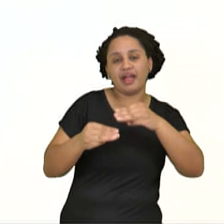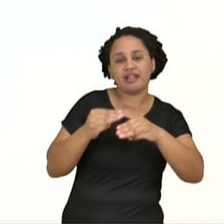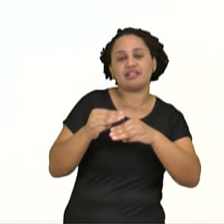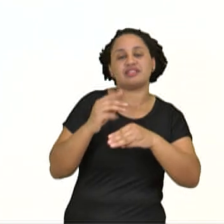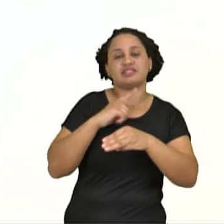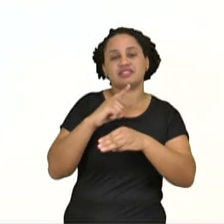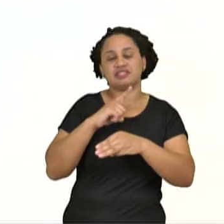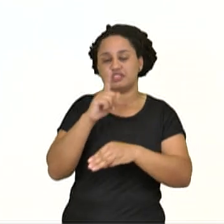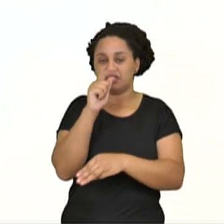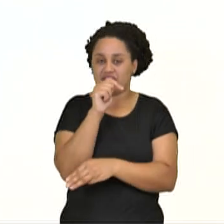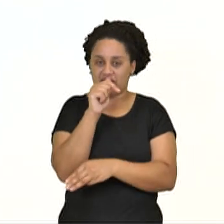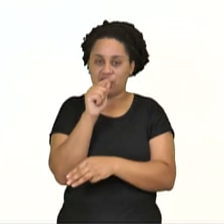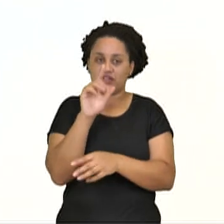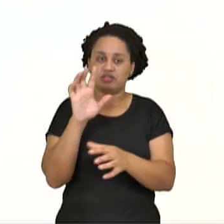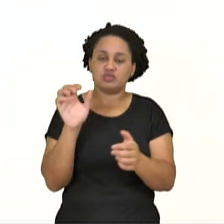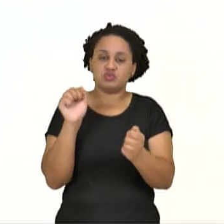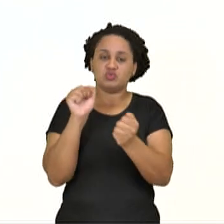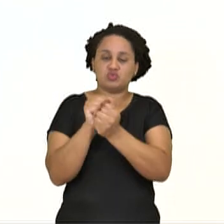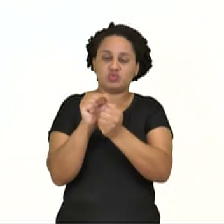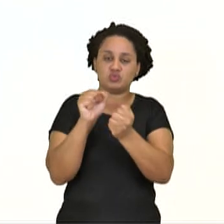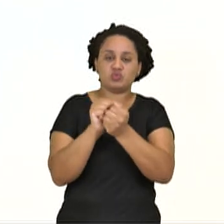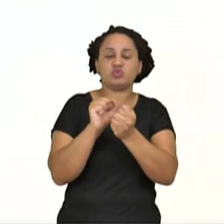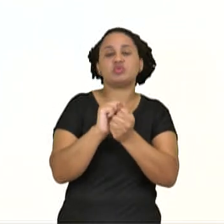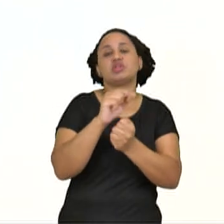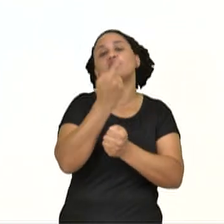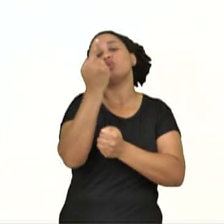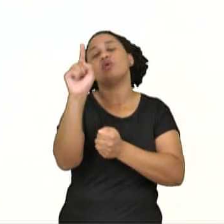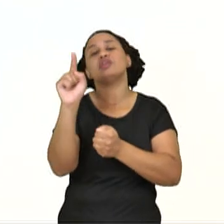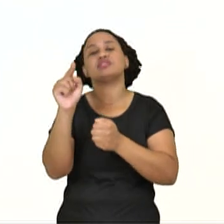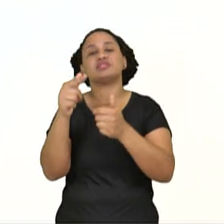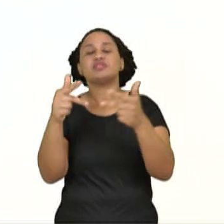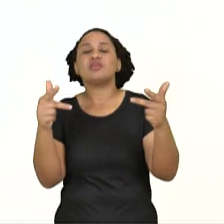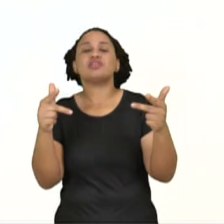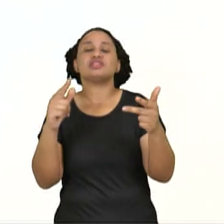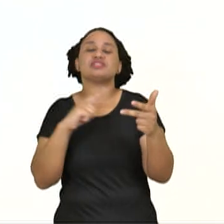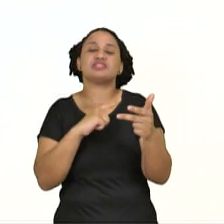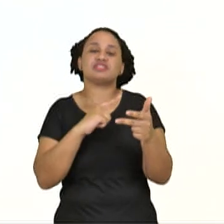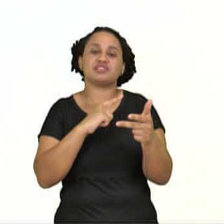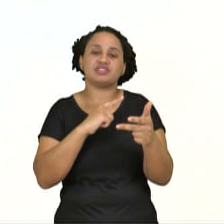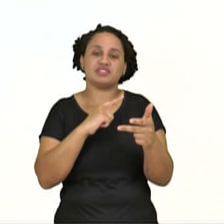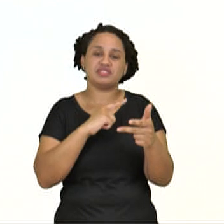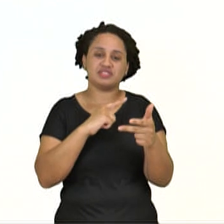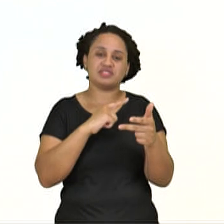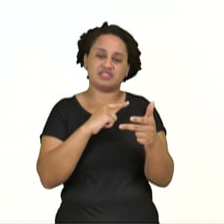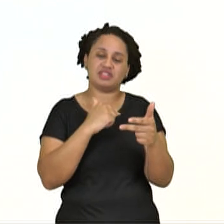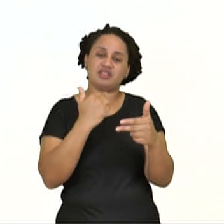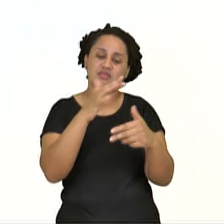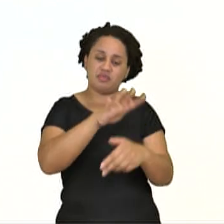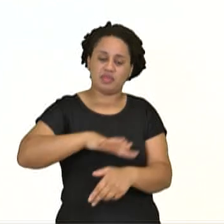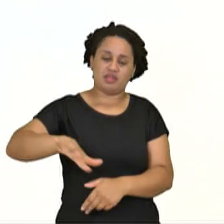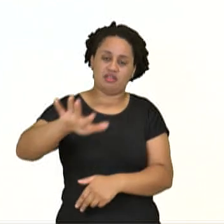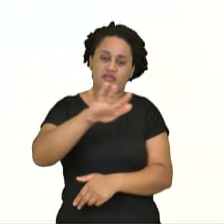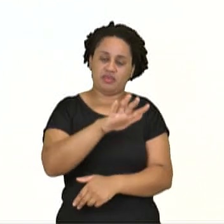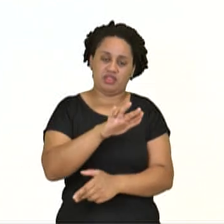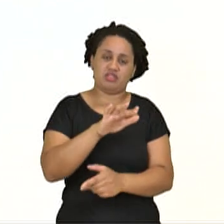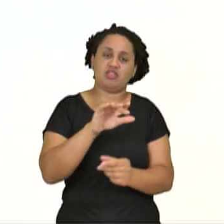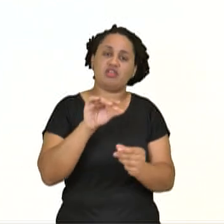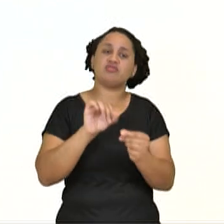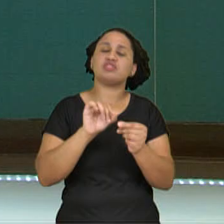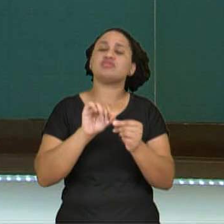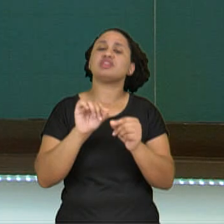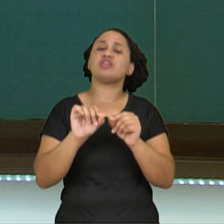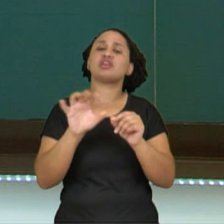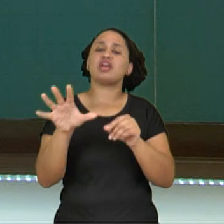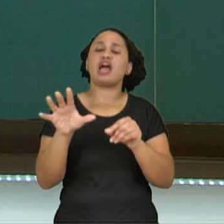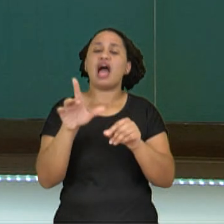agregadas, juntas com outras substâncias disponíveis no ambiente, foram arrastadas